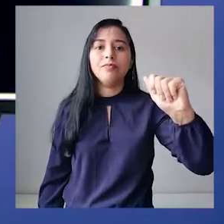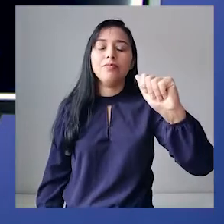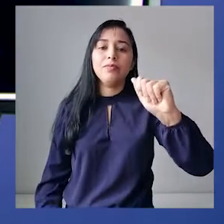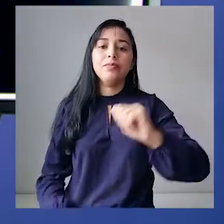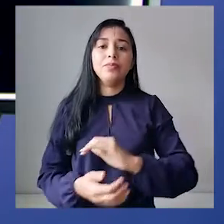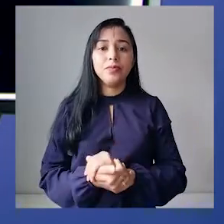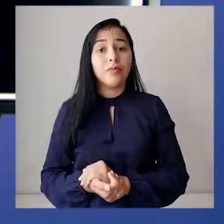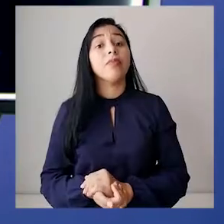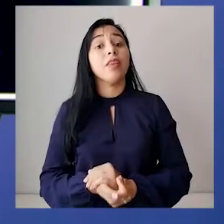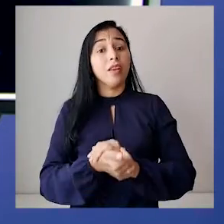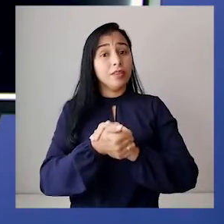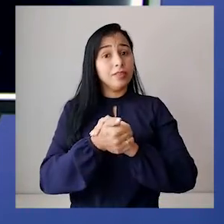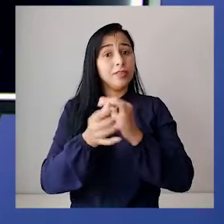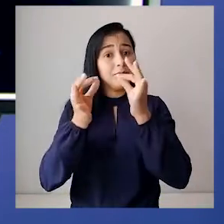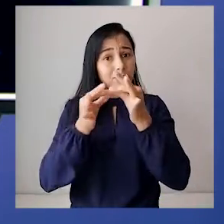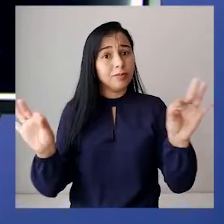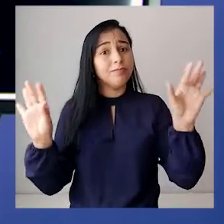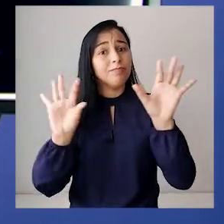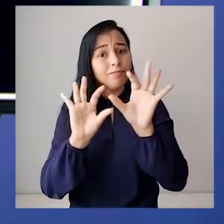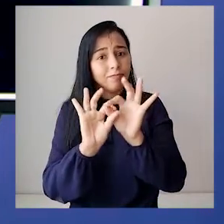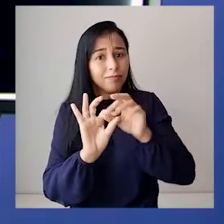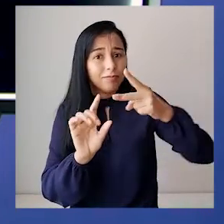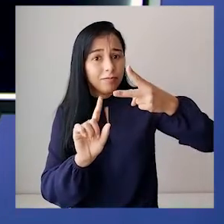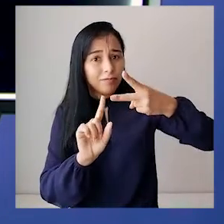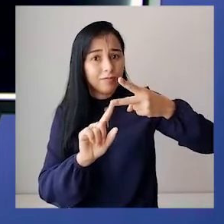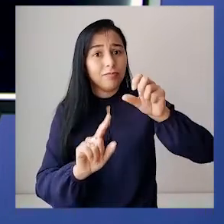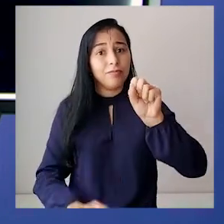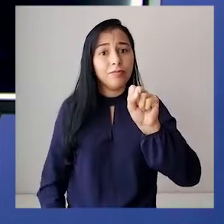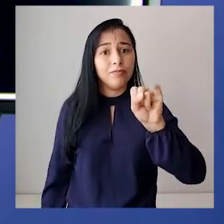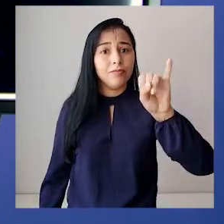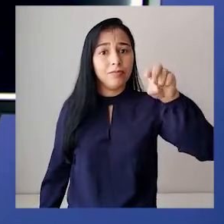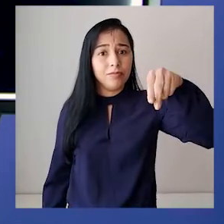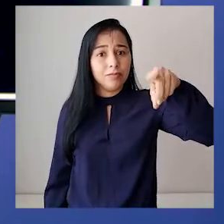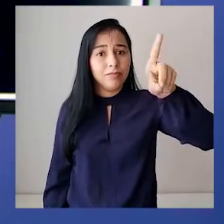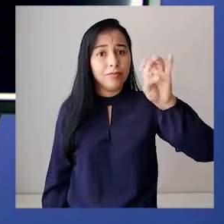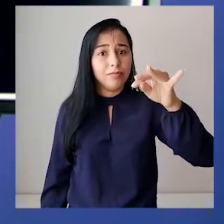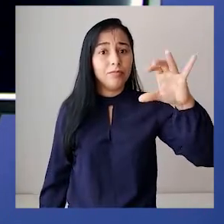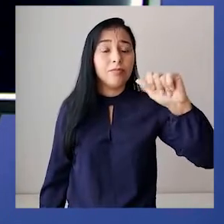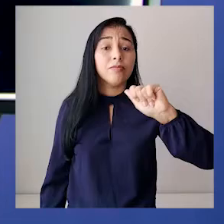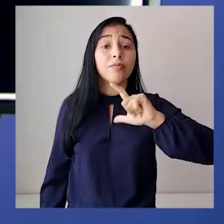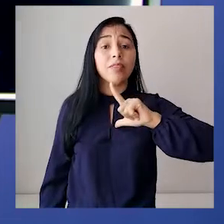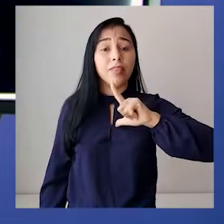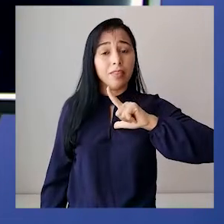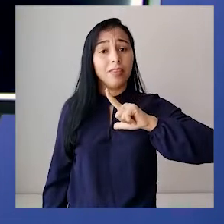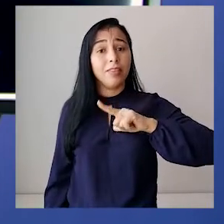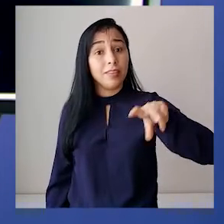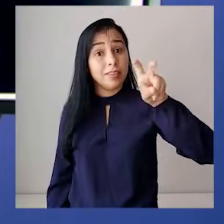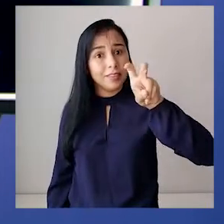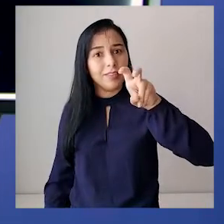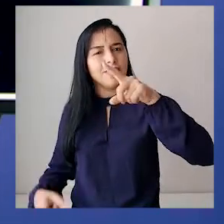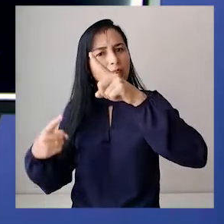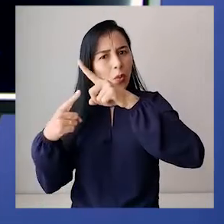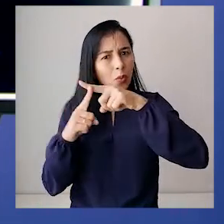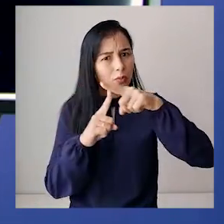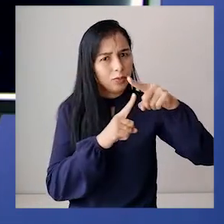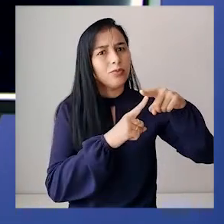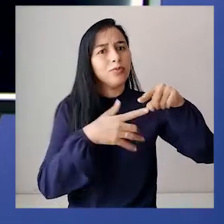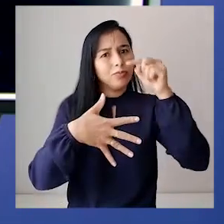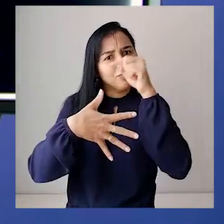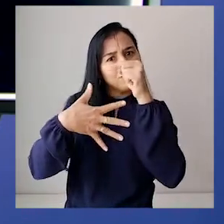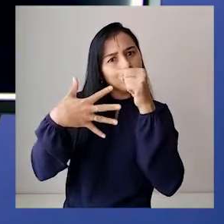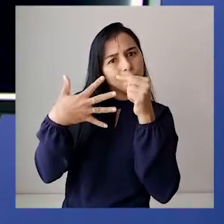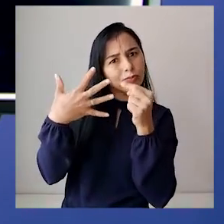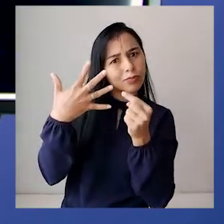As orações coordenadas sindéticas possuem essa seguinte classificação, gente. Elas se dividem em